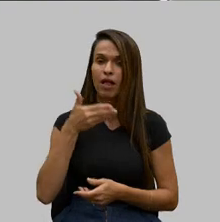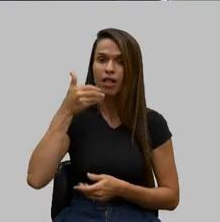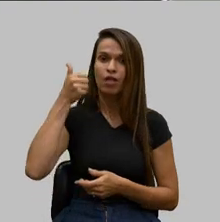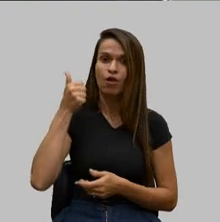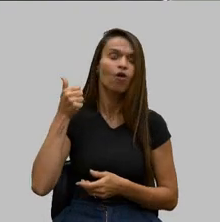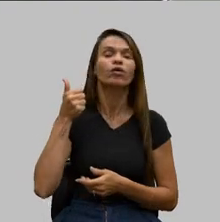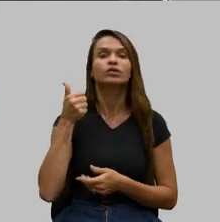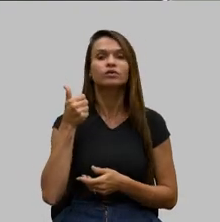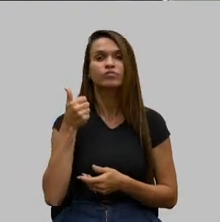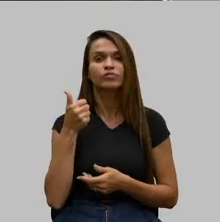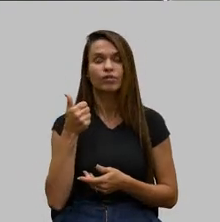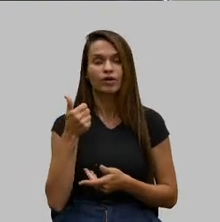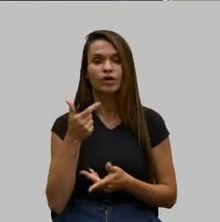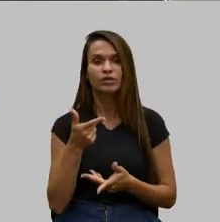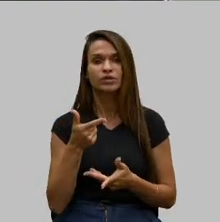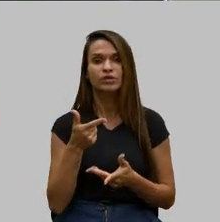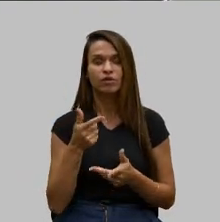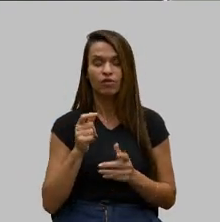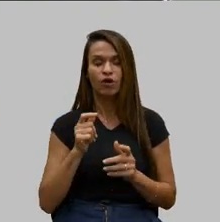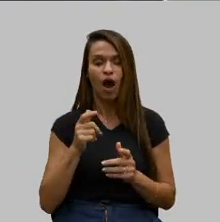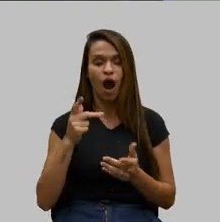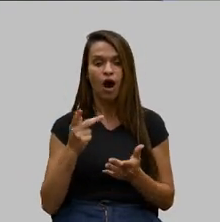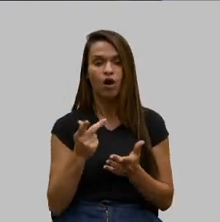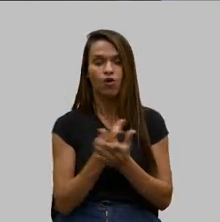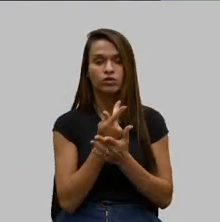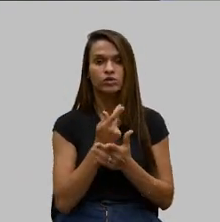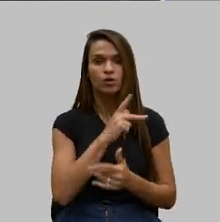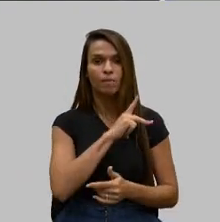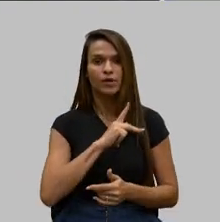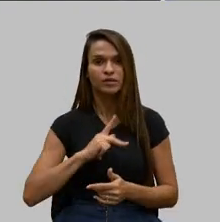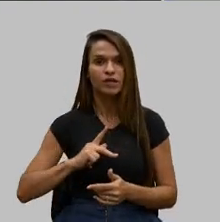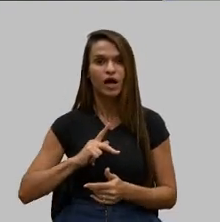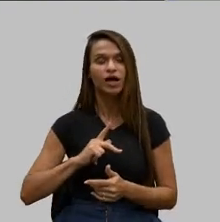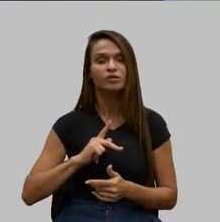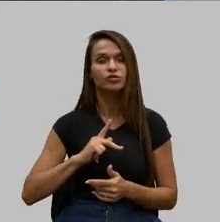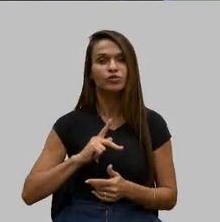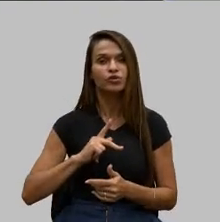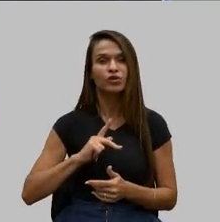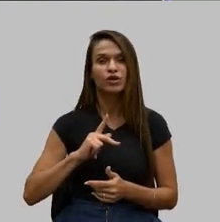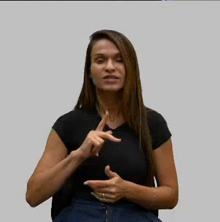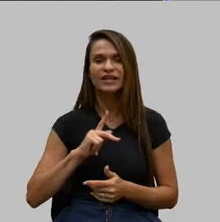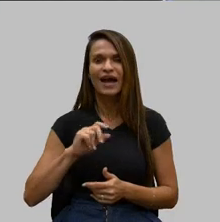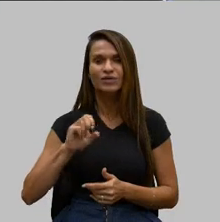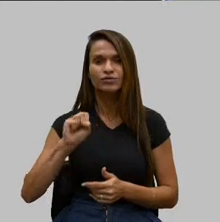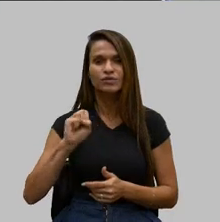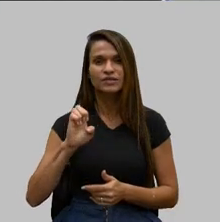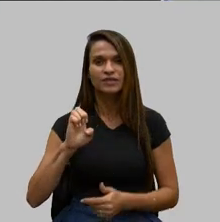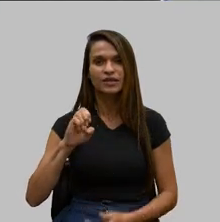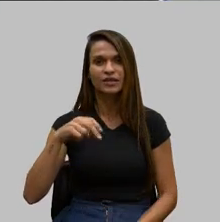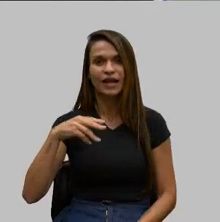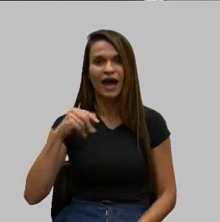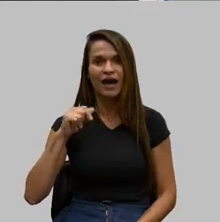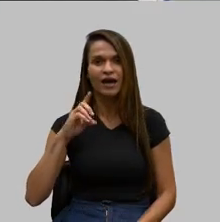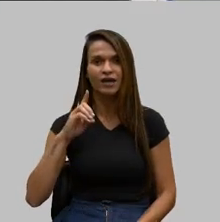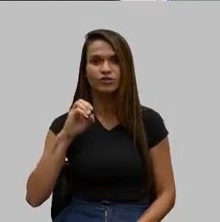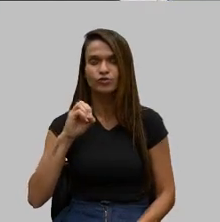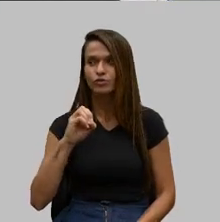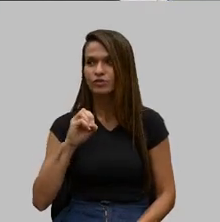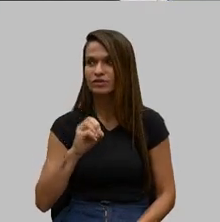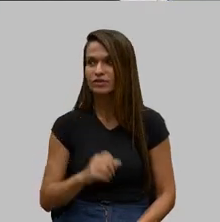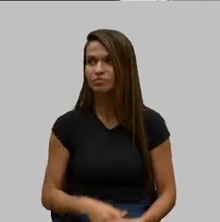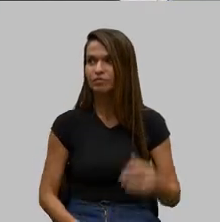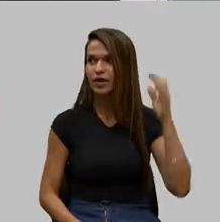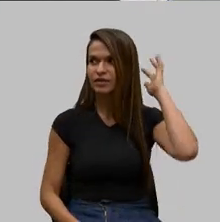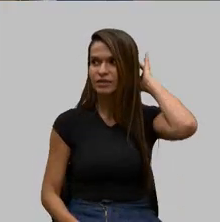deixasse as mãos para que faça chegar até o nosso presidente do Senado então eu faço a entrega aqui do nosso pedido muito obrigado viu